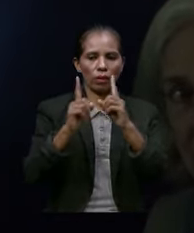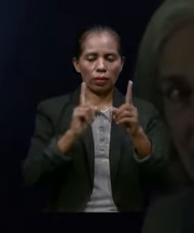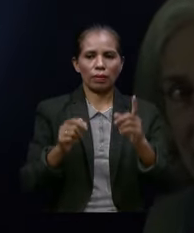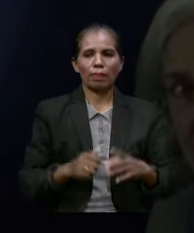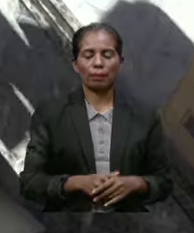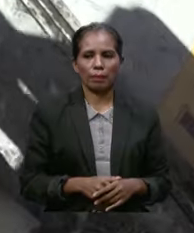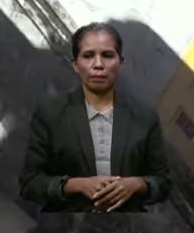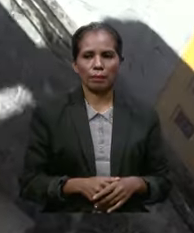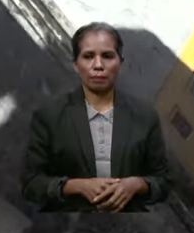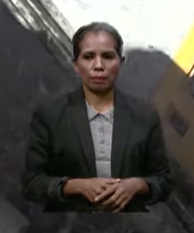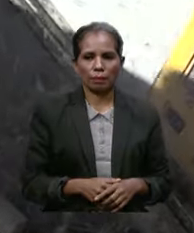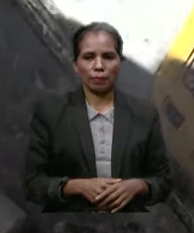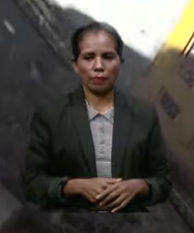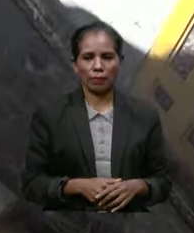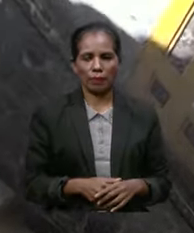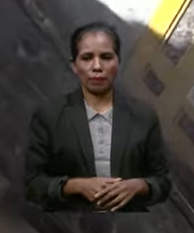Tantas mães